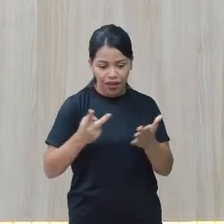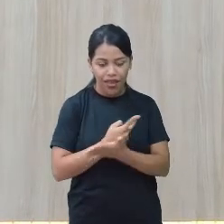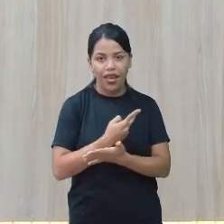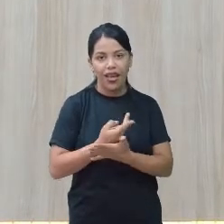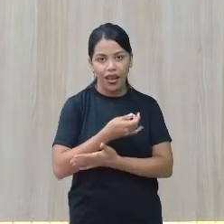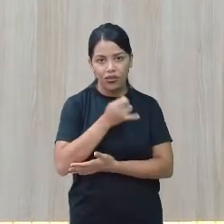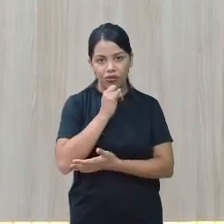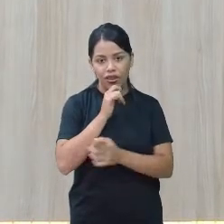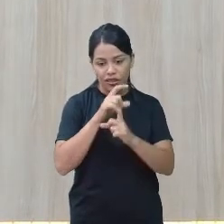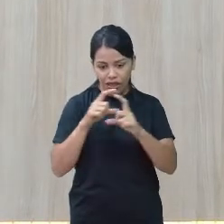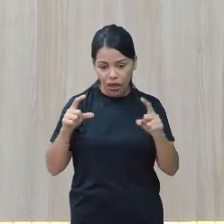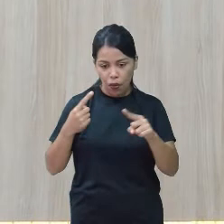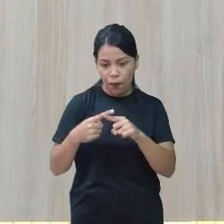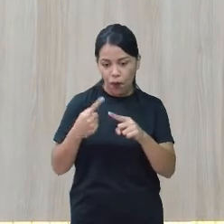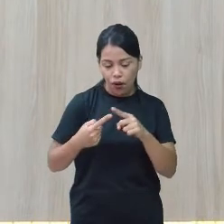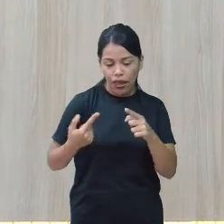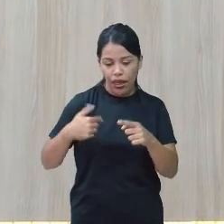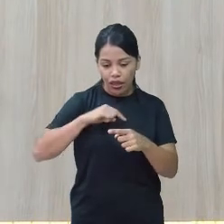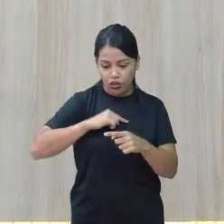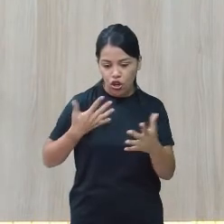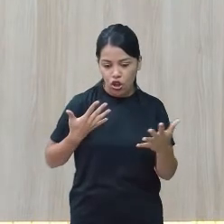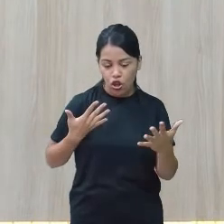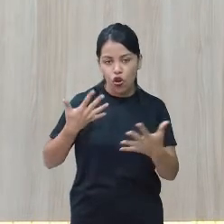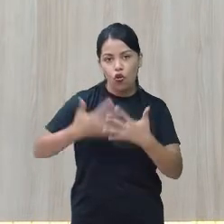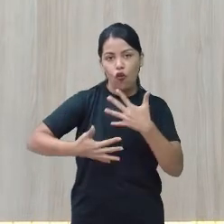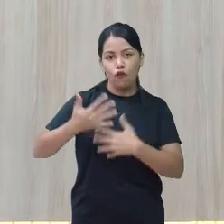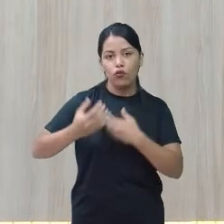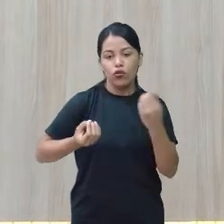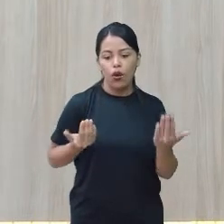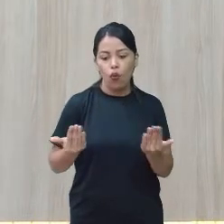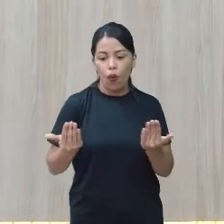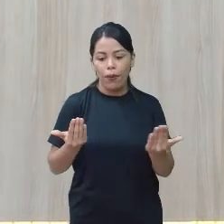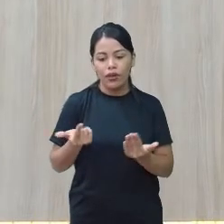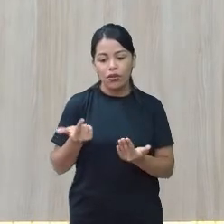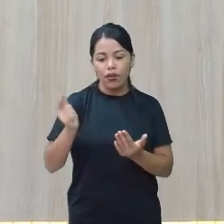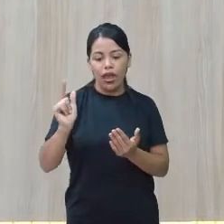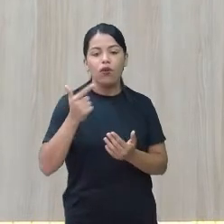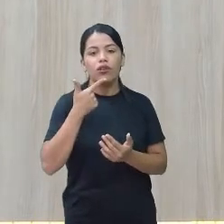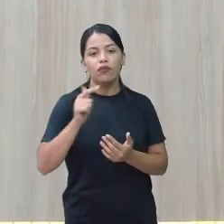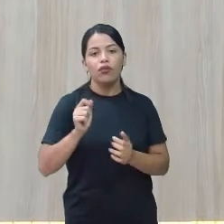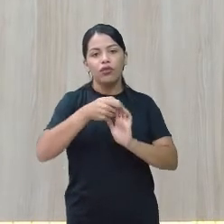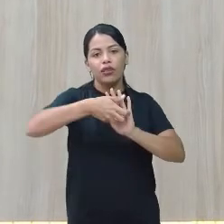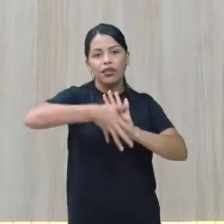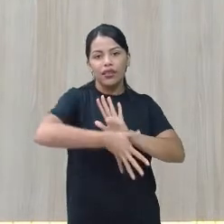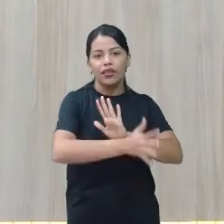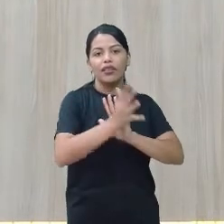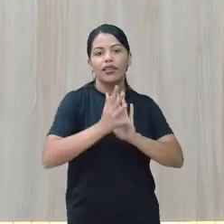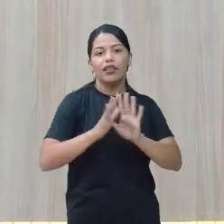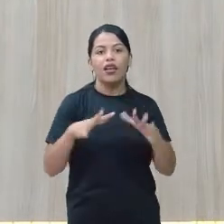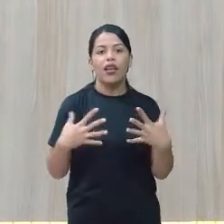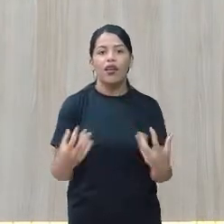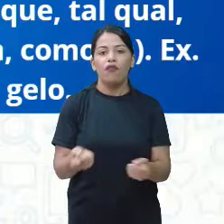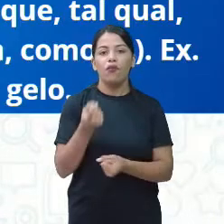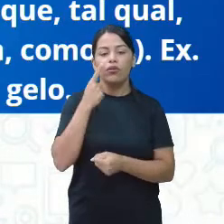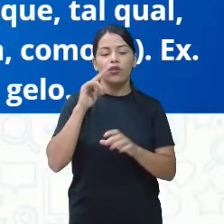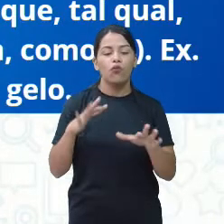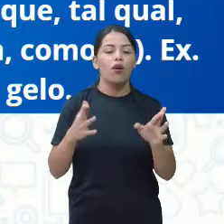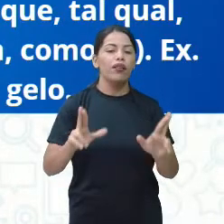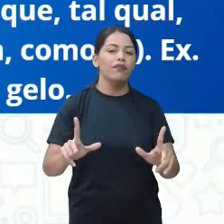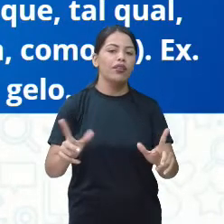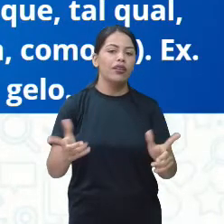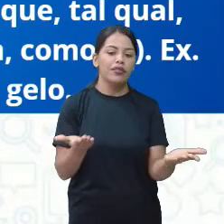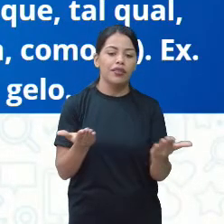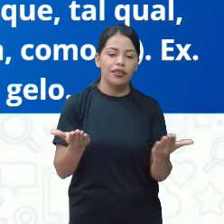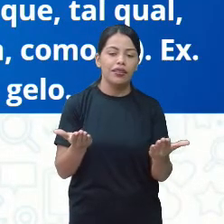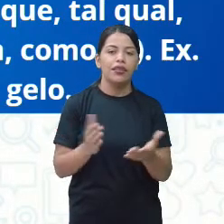ele se confunde com a comparação, que é uma outra figura de linguagem. Então, vamos ver aí qual é a diferença entre as duas. A primeira, que é